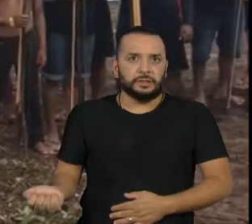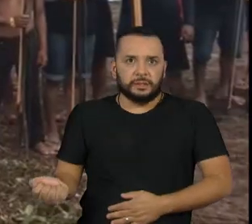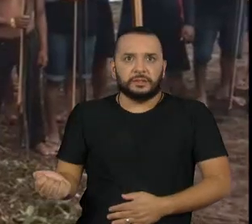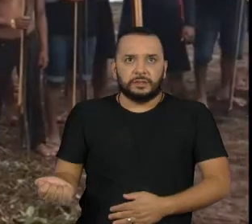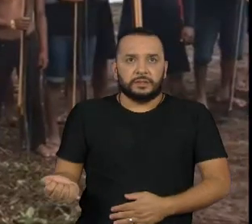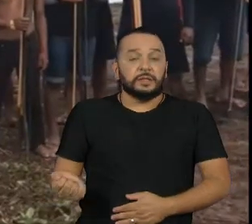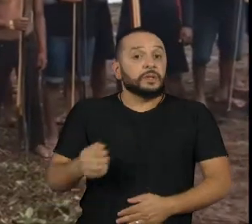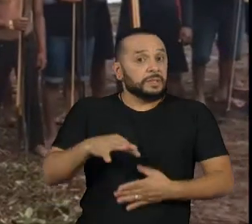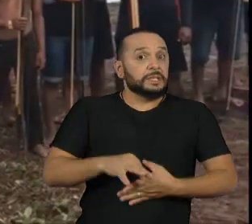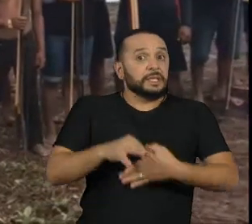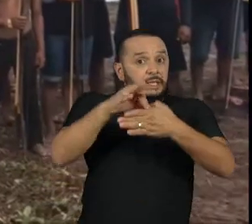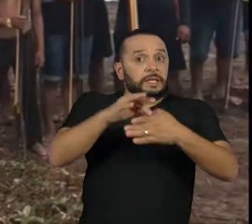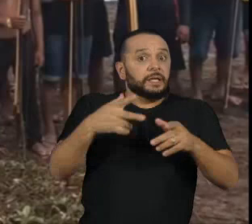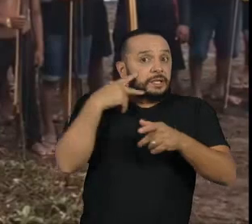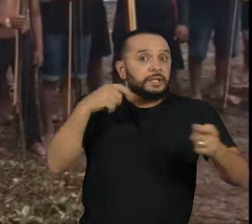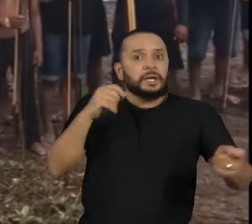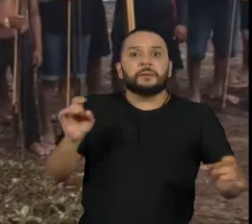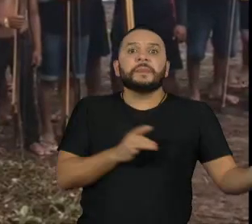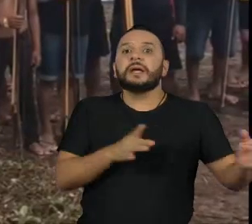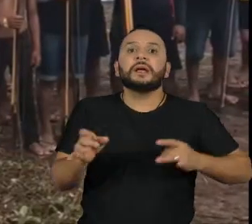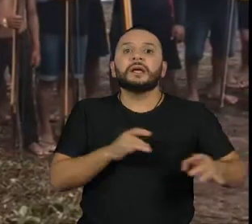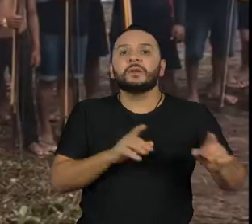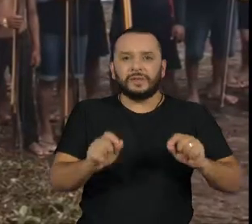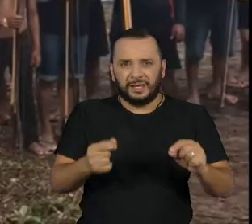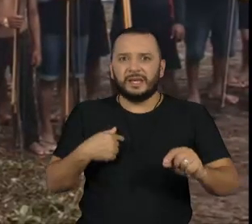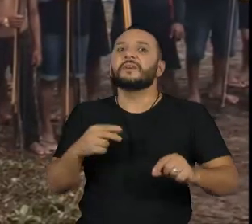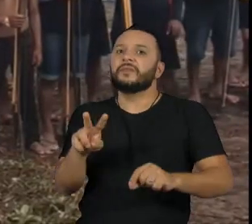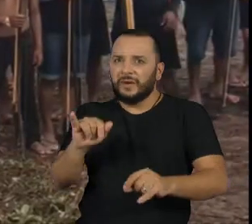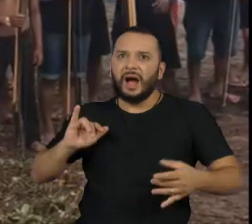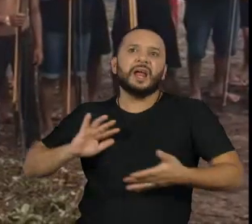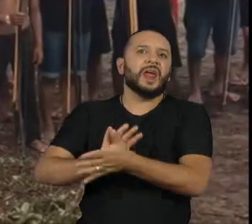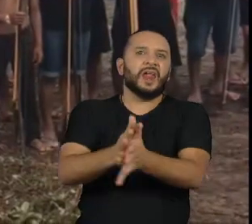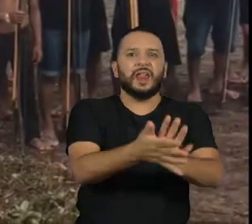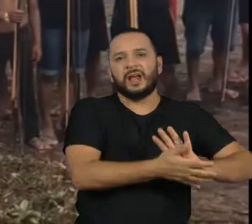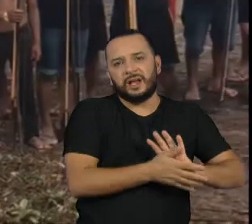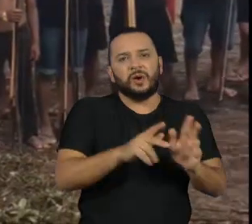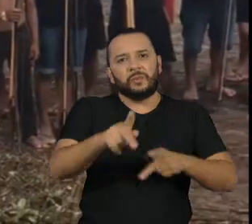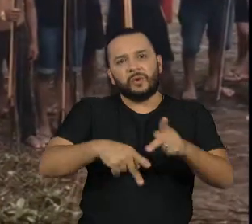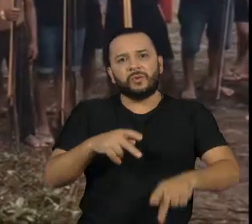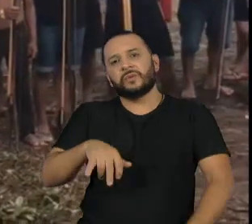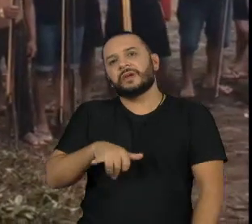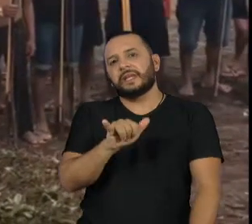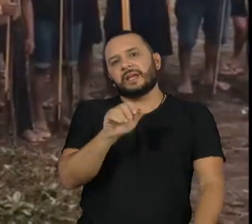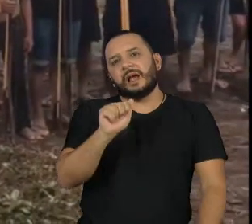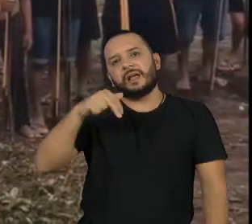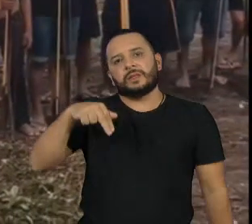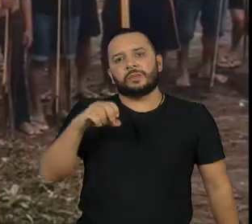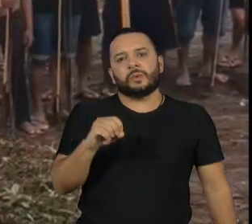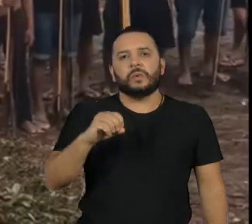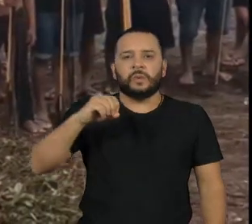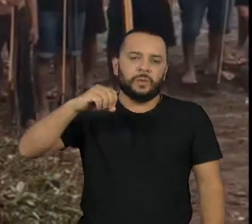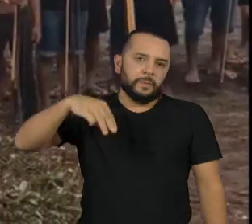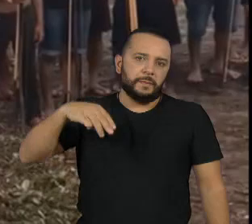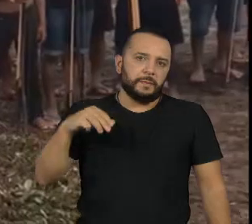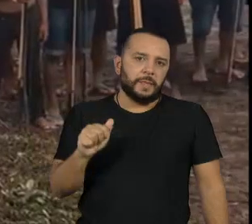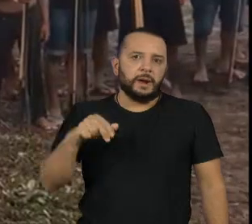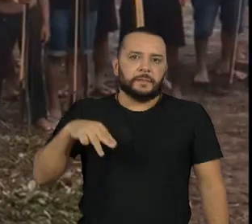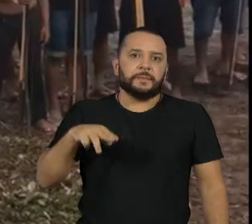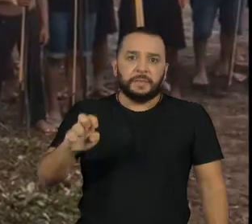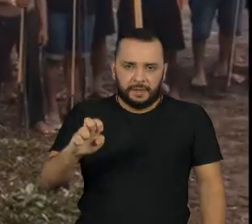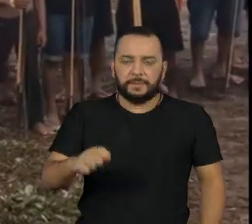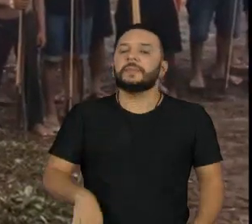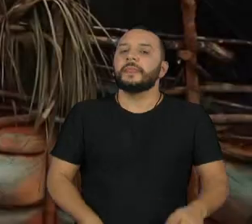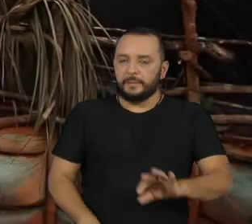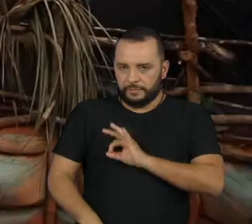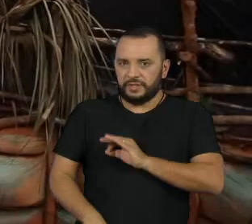As lideranças indígenas temem um massacre contra o povo Yanomami. A Polícia Federal investiga ligações